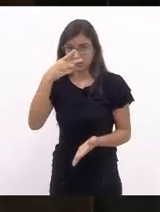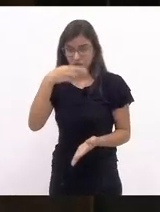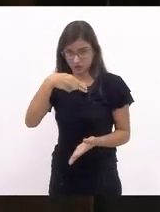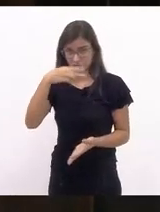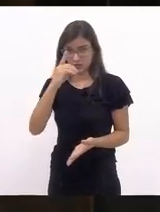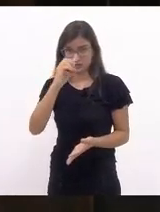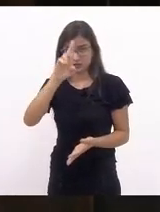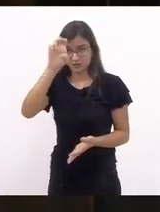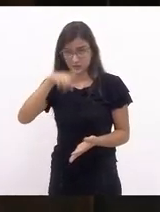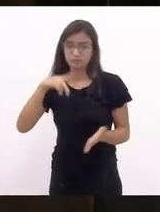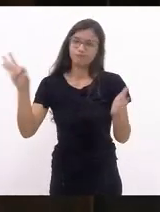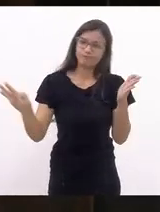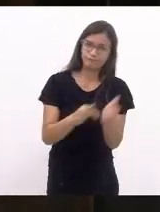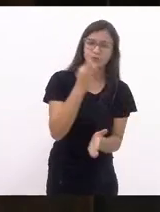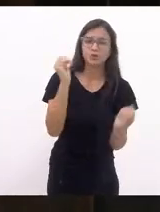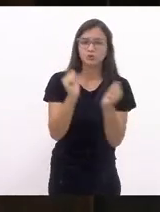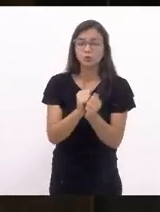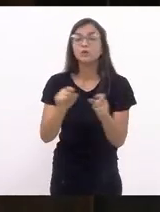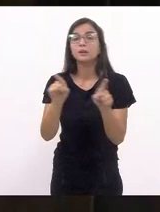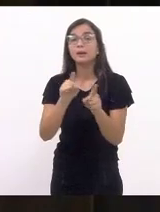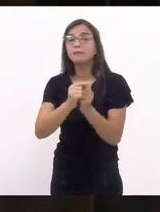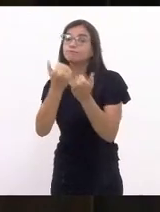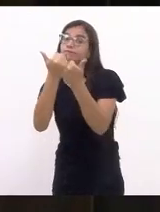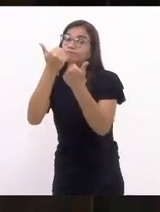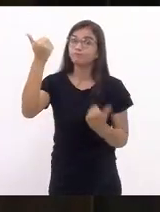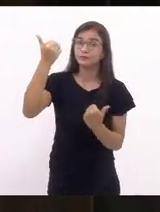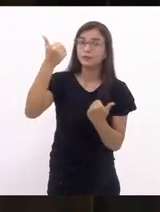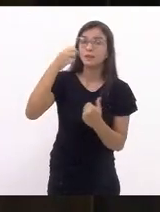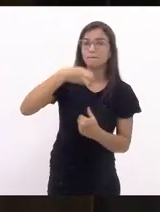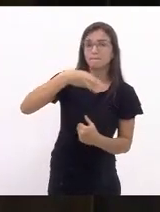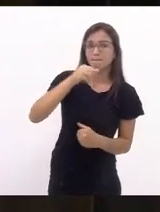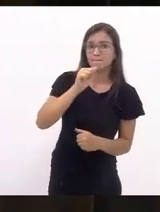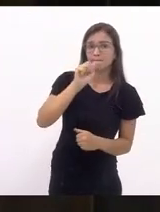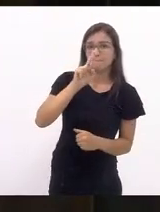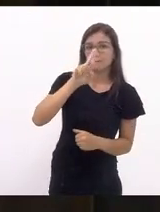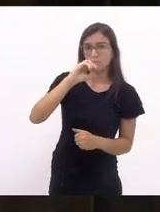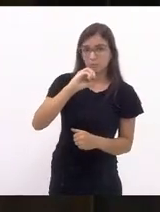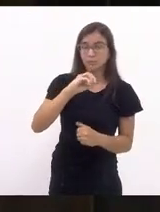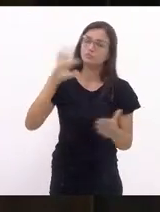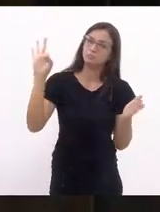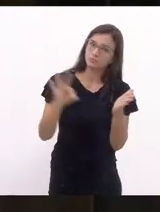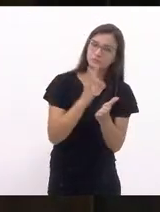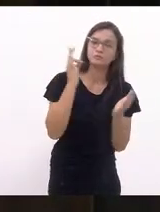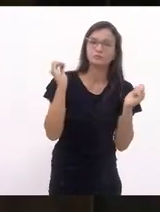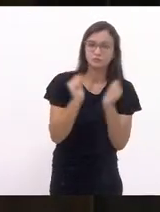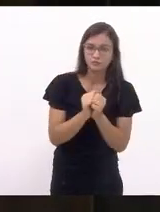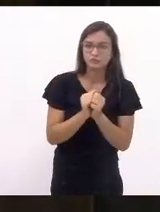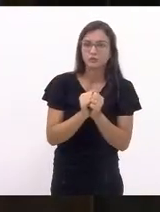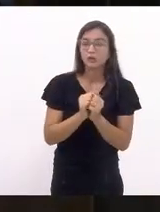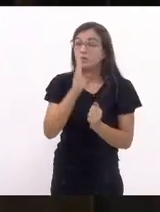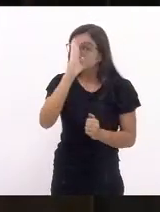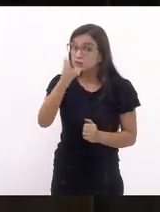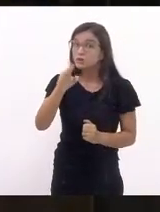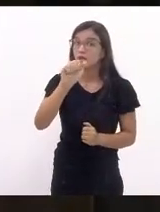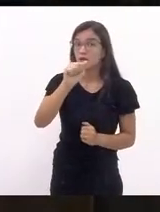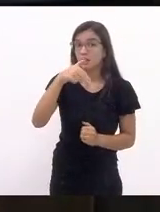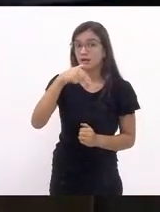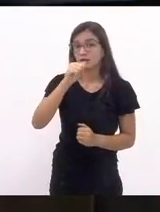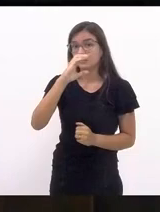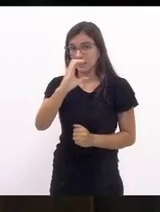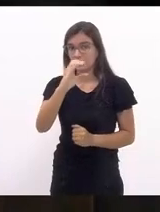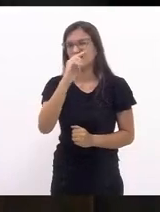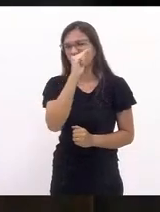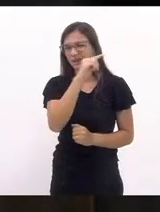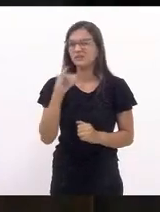e pelo diretor-presidente Mauro Osório direto direcionado ANAC em 12